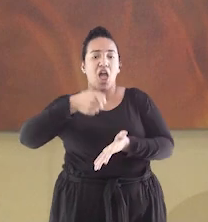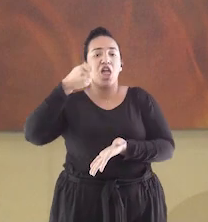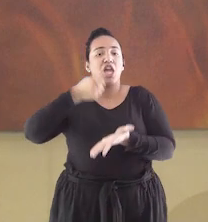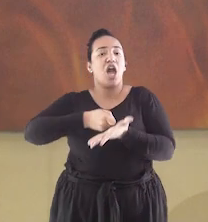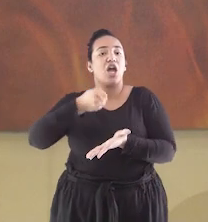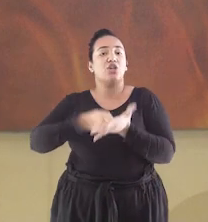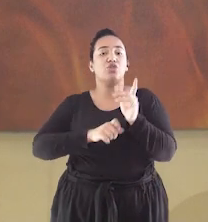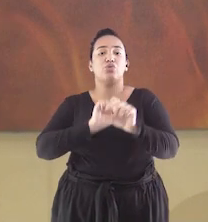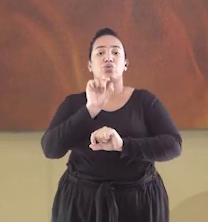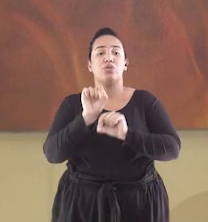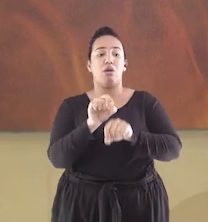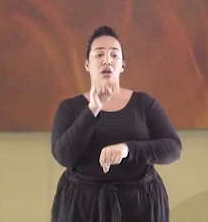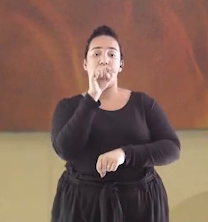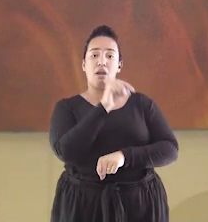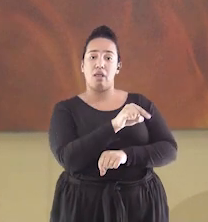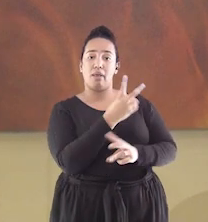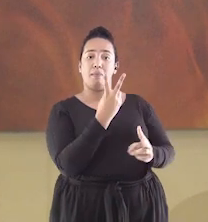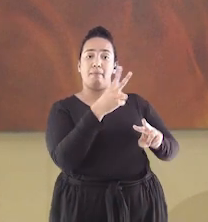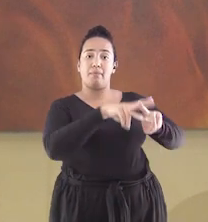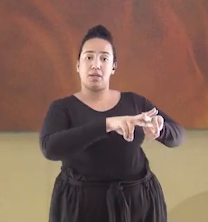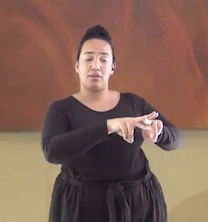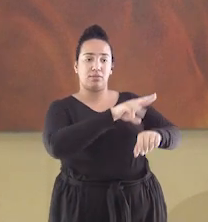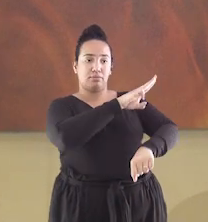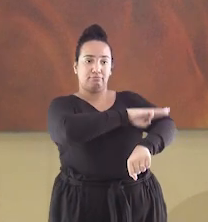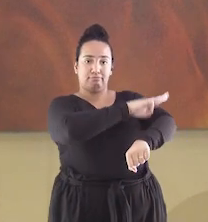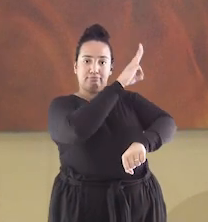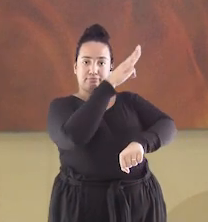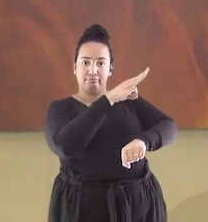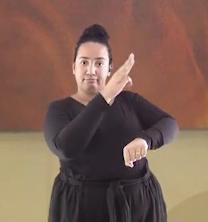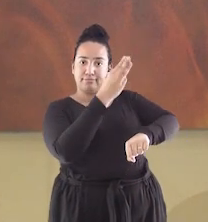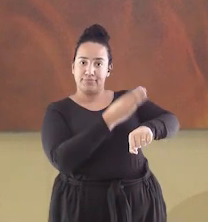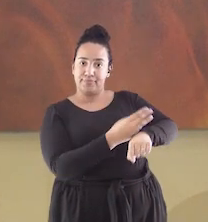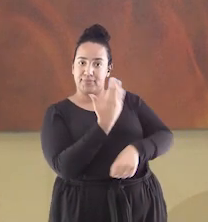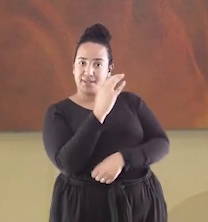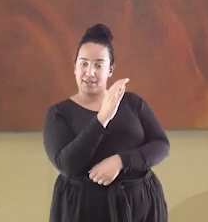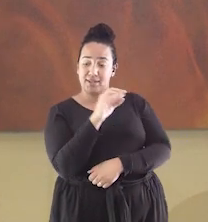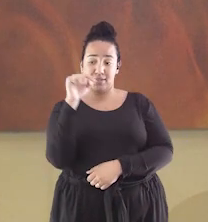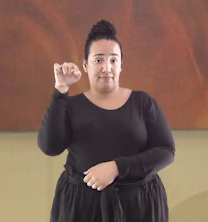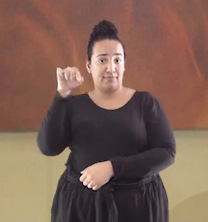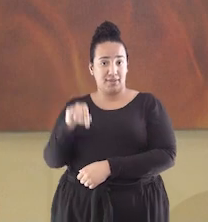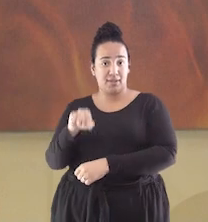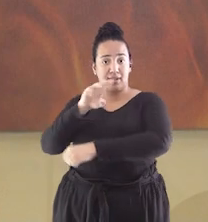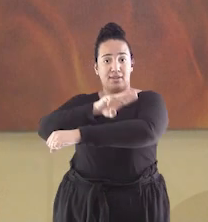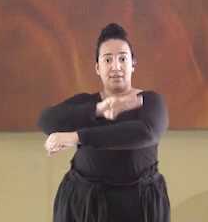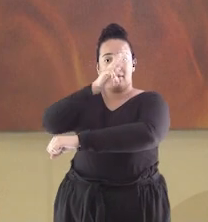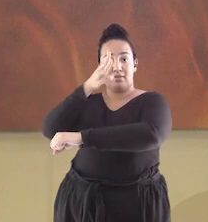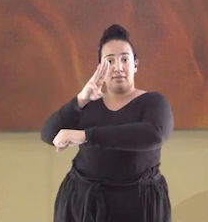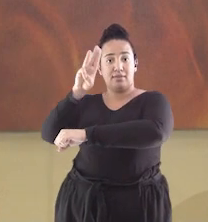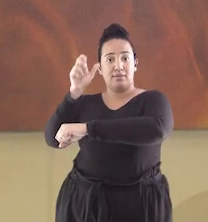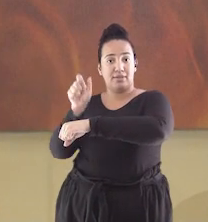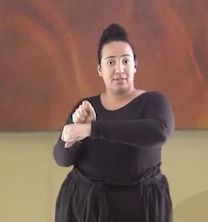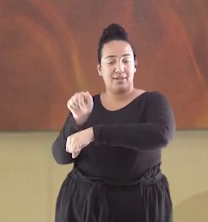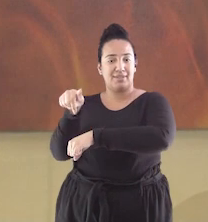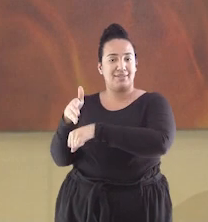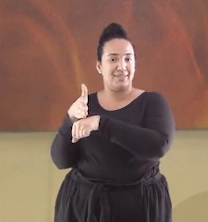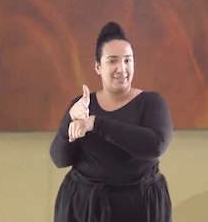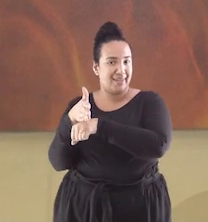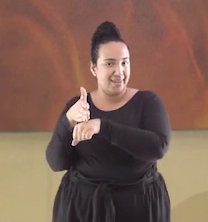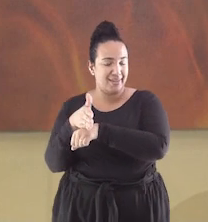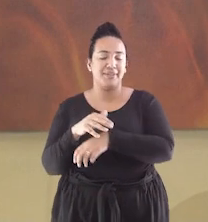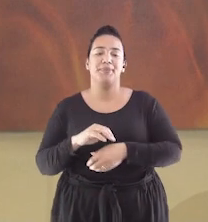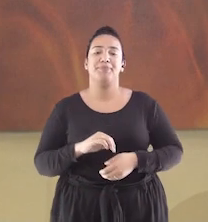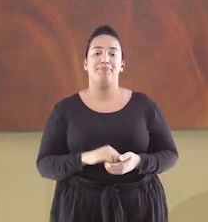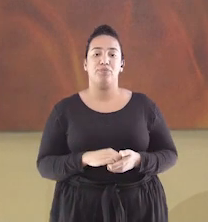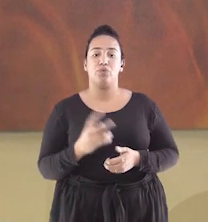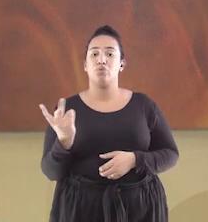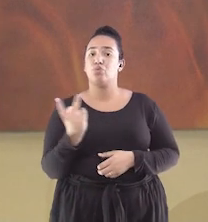castigo, a índia foi aprisionada no Monte Mochoara, em Cariacica, e o guerreiro rival no Monte Mestre Álvaro, na Serra. A